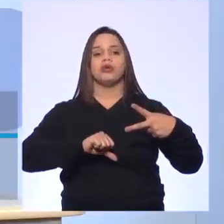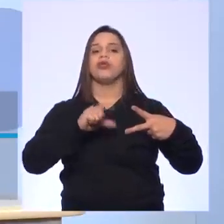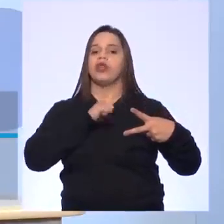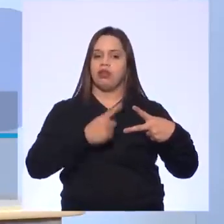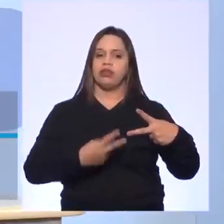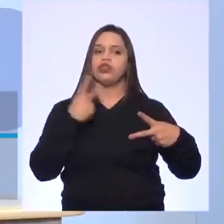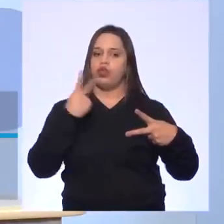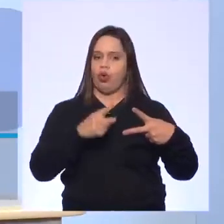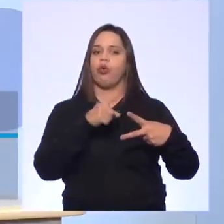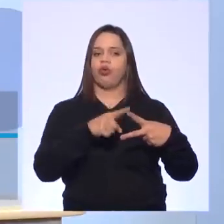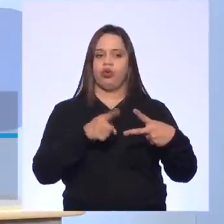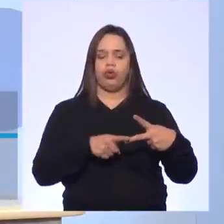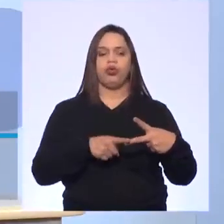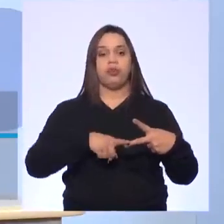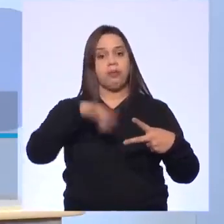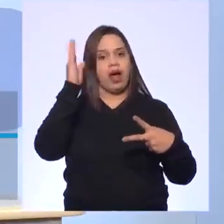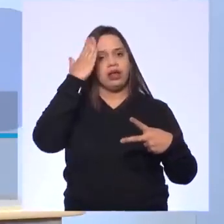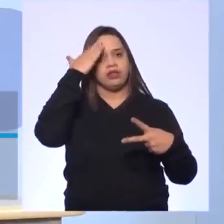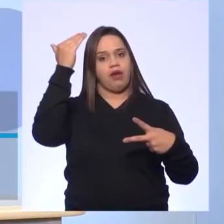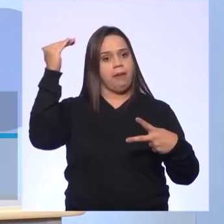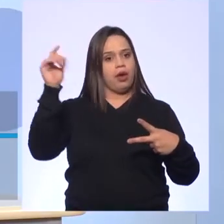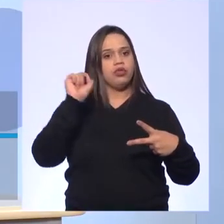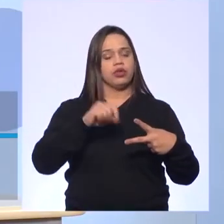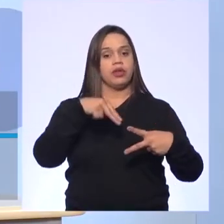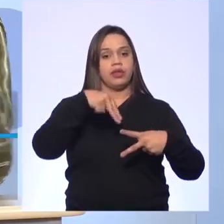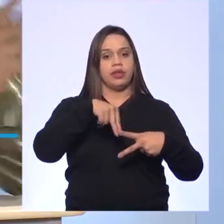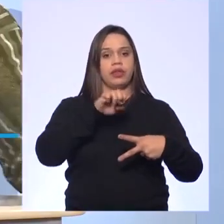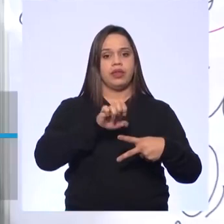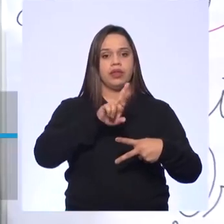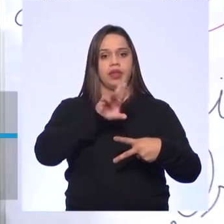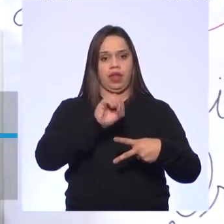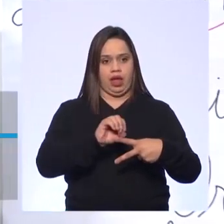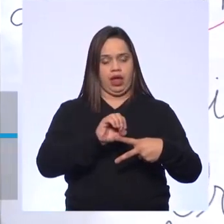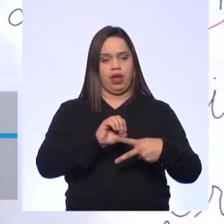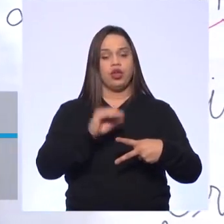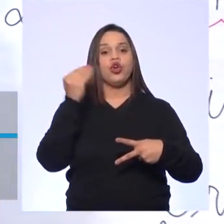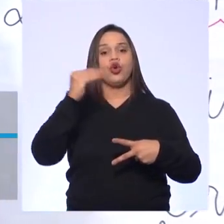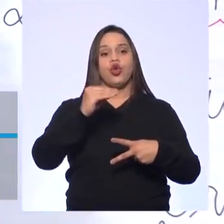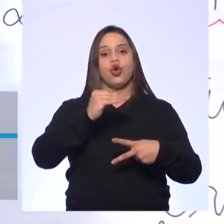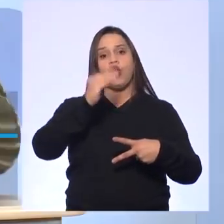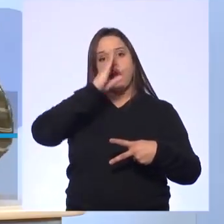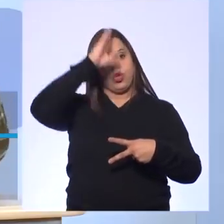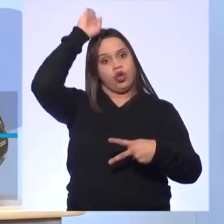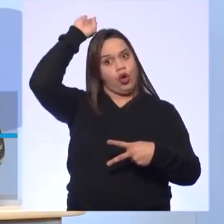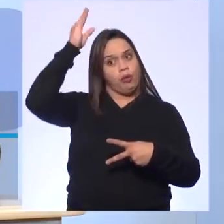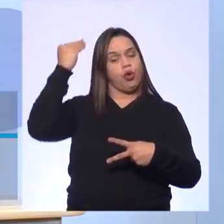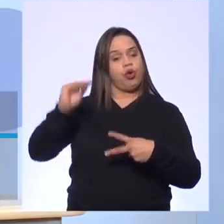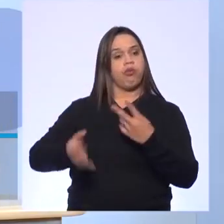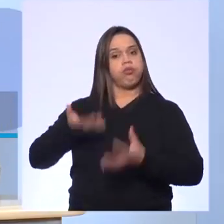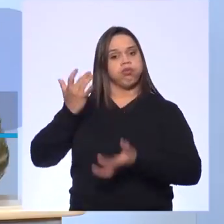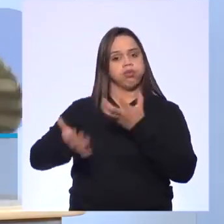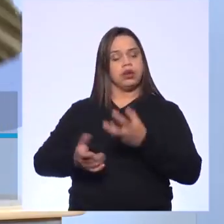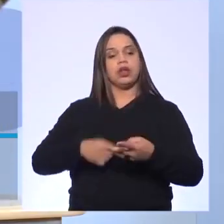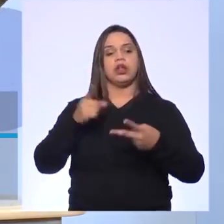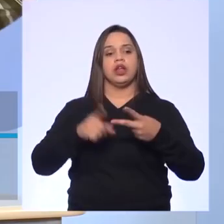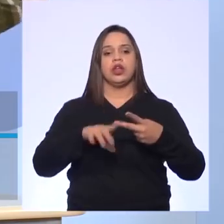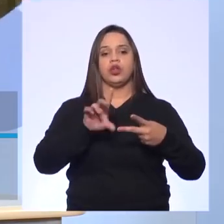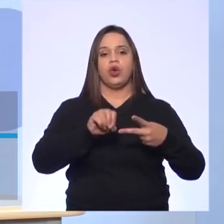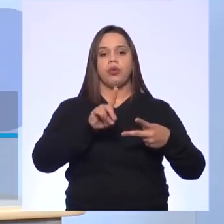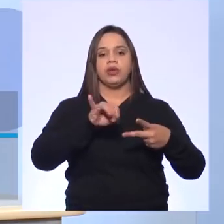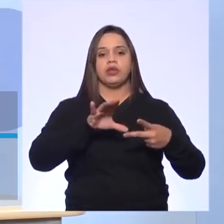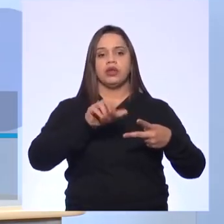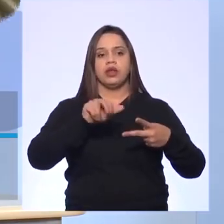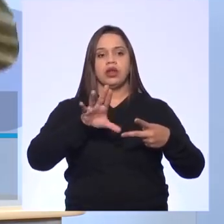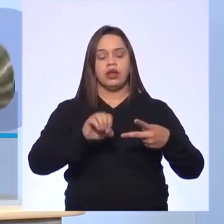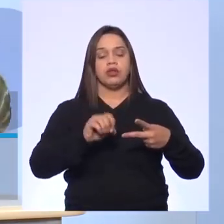2, pelo menos 2, os mais famosos. Nero, Sim. que colocou fogo em Roma, e Domiciano, que se achava